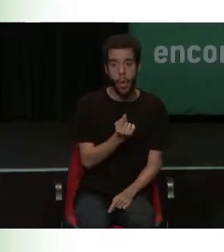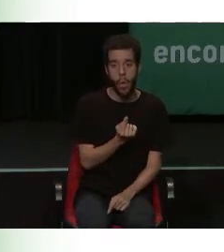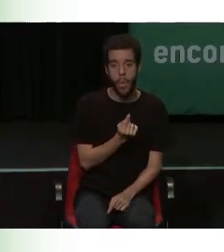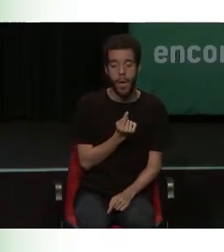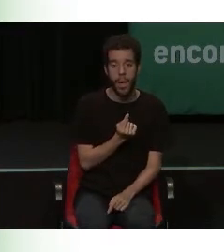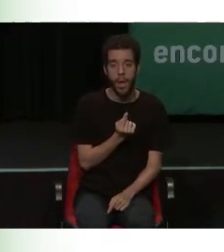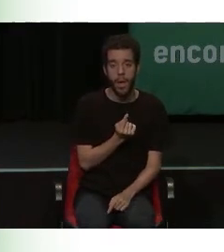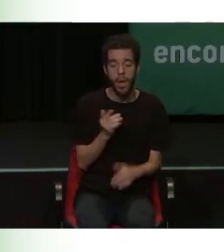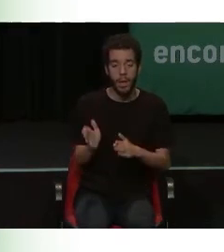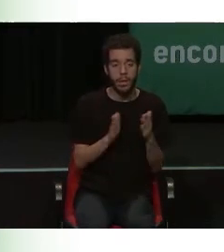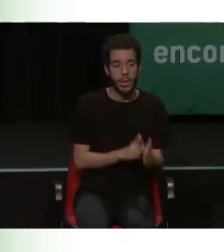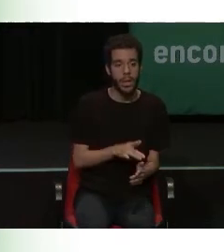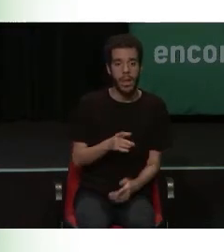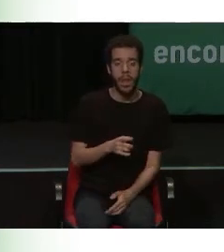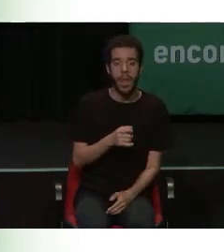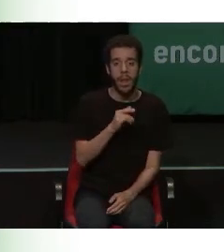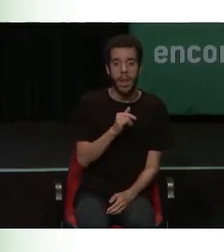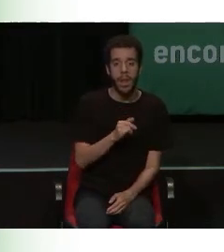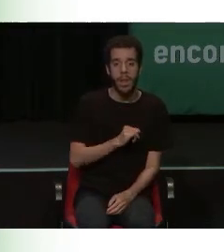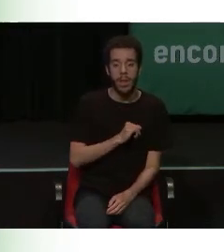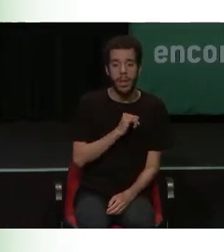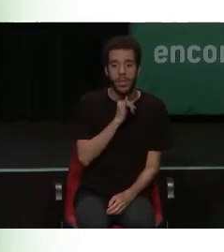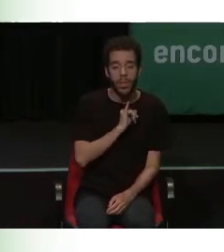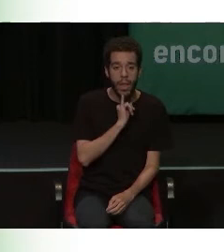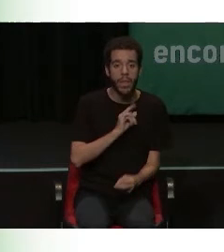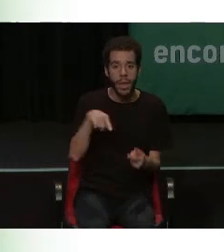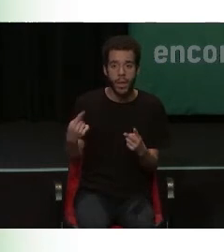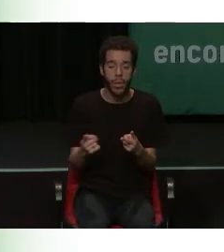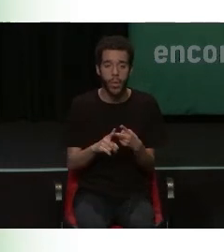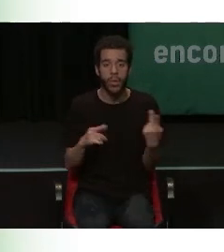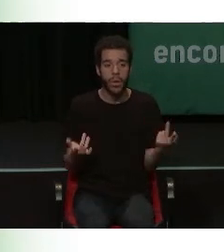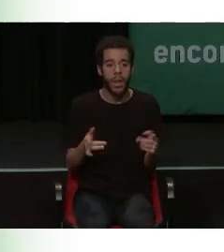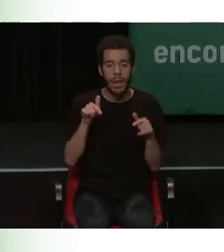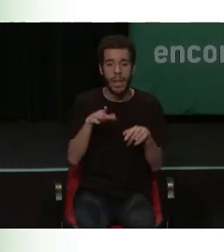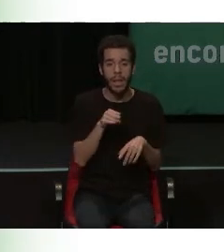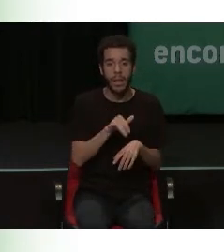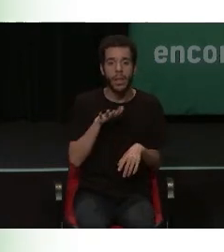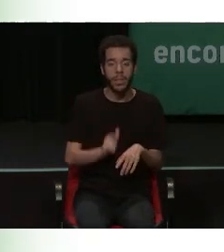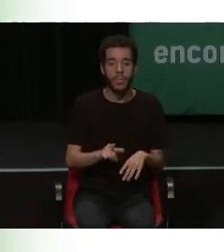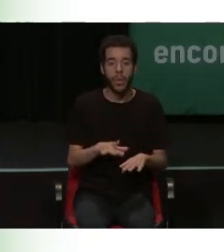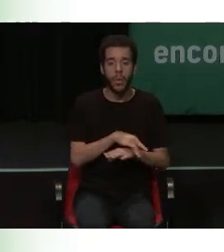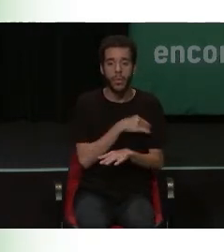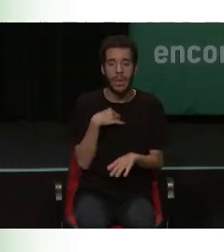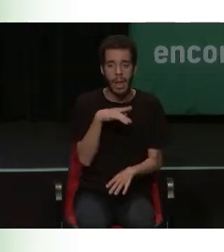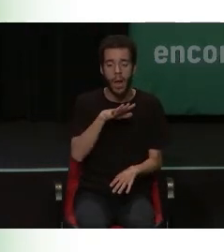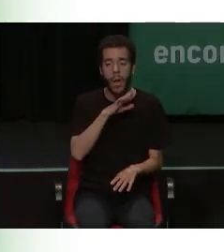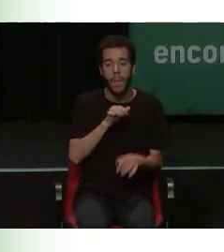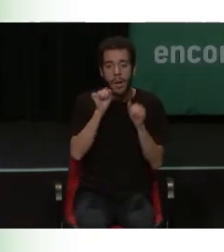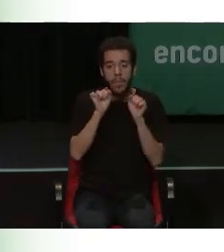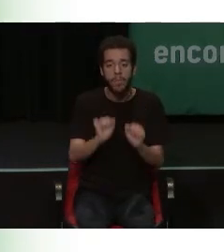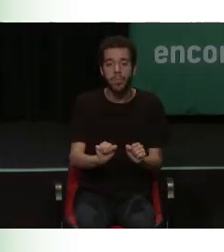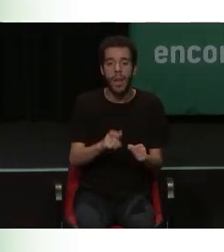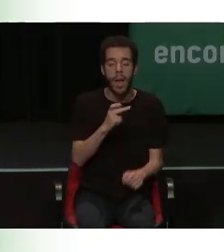localizada na Islândia e uma aqui em Lisboa, na maternidade Alfredo da Costa. A base de dados foi desenvolvida dentro